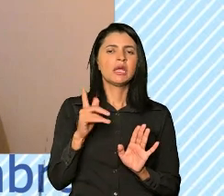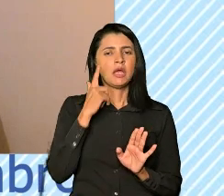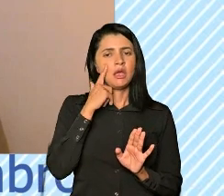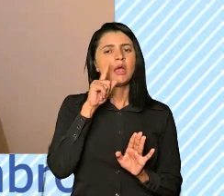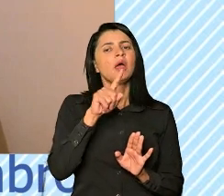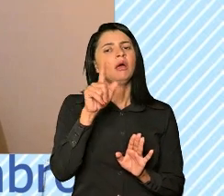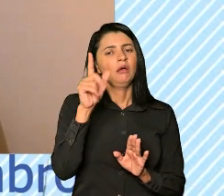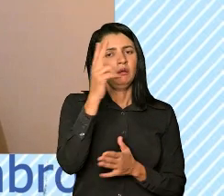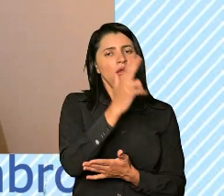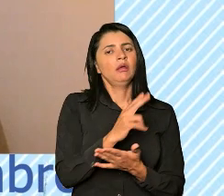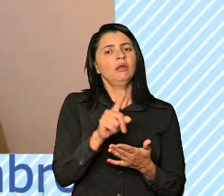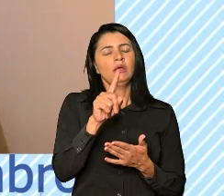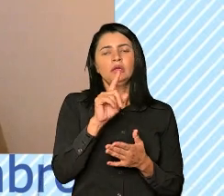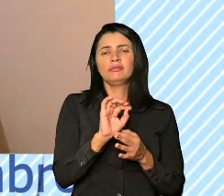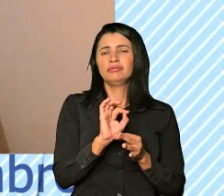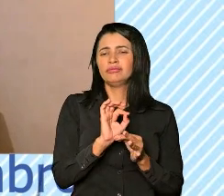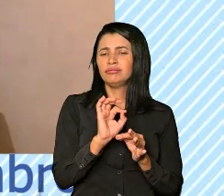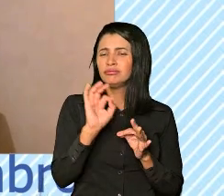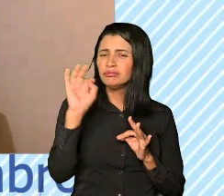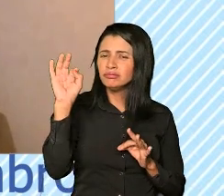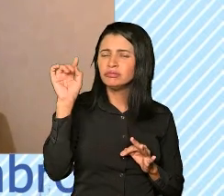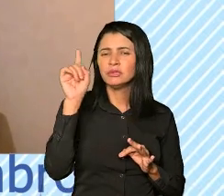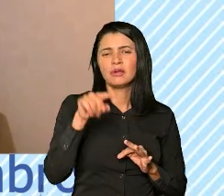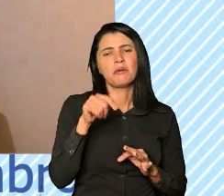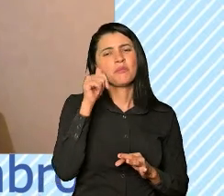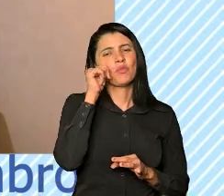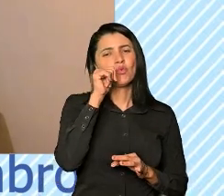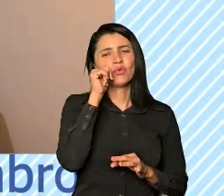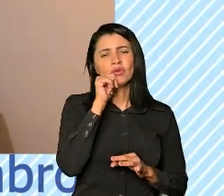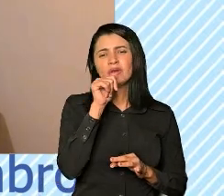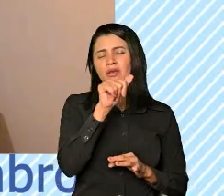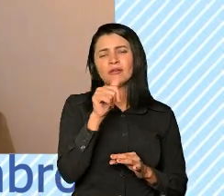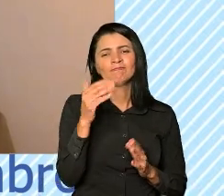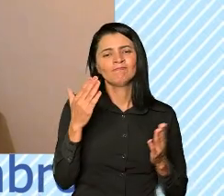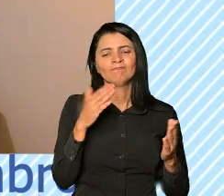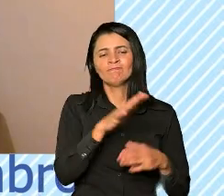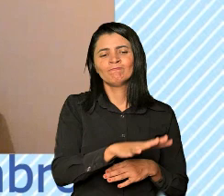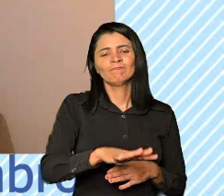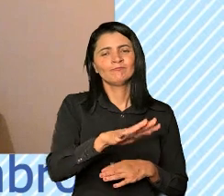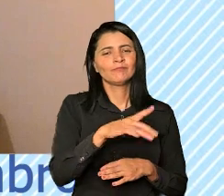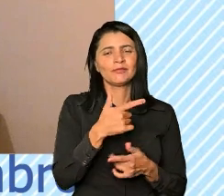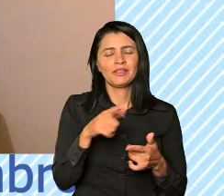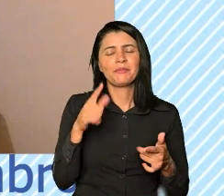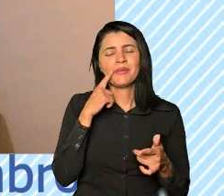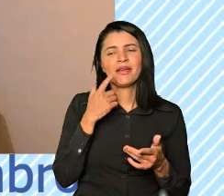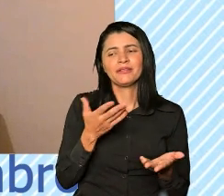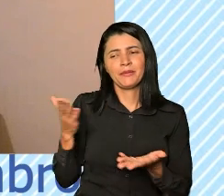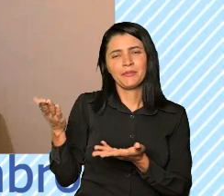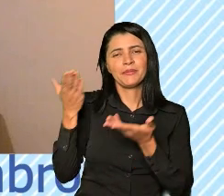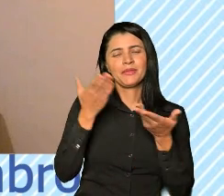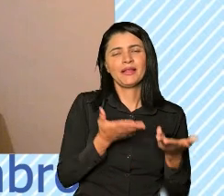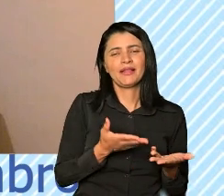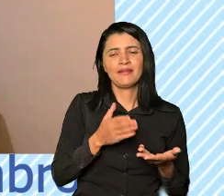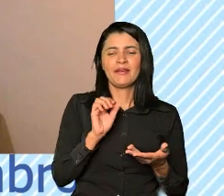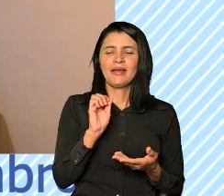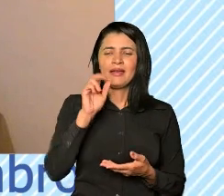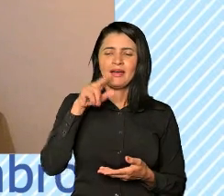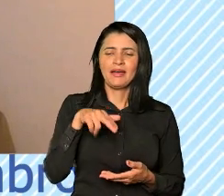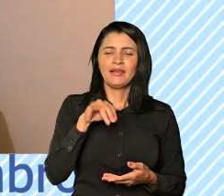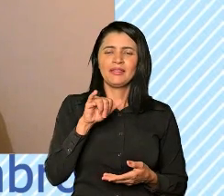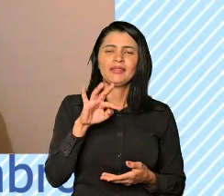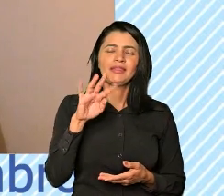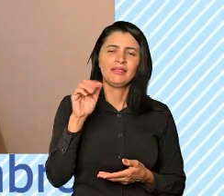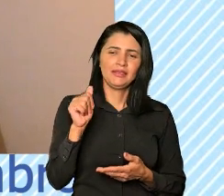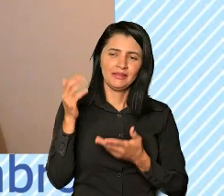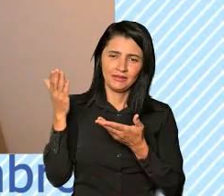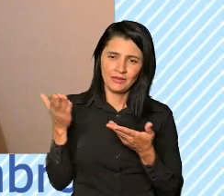muito longe, a imagem da mulher no público. Mas eu vou passar a palavra para a Anitta